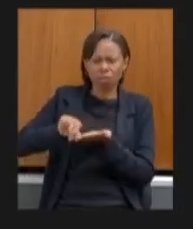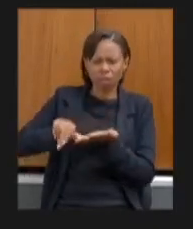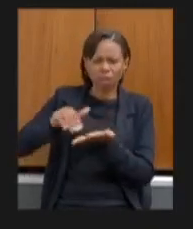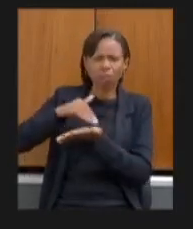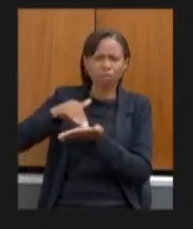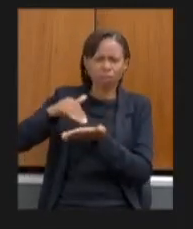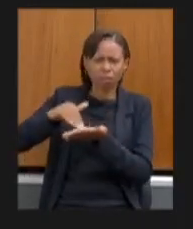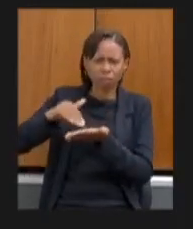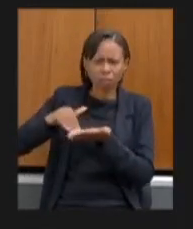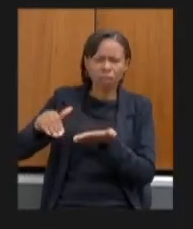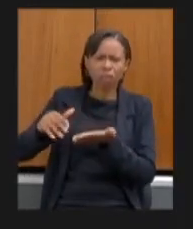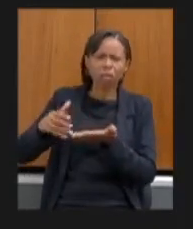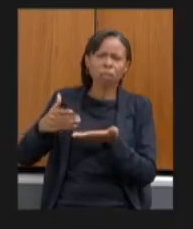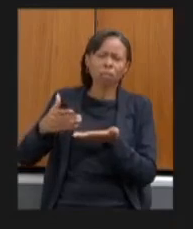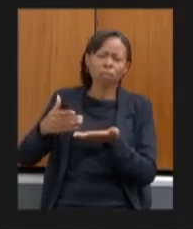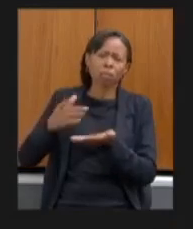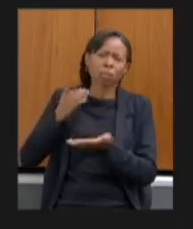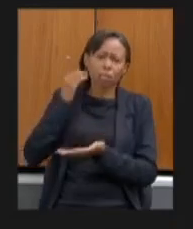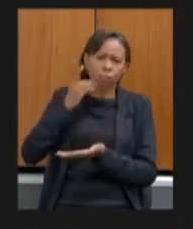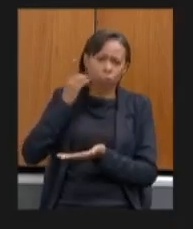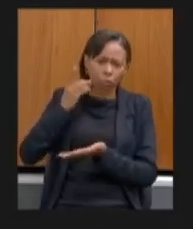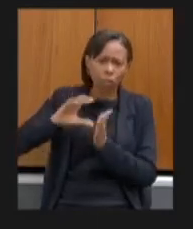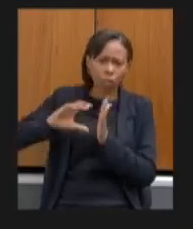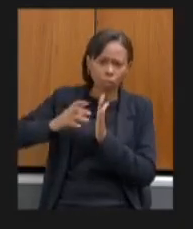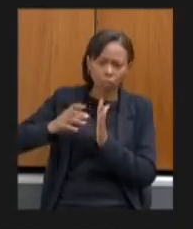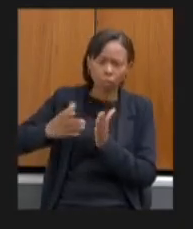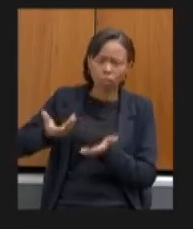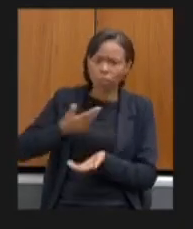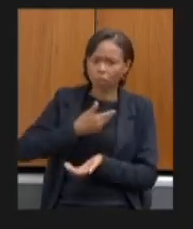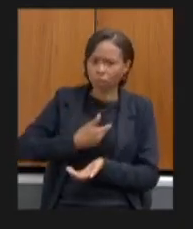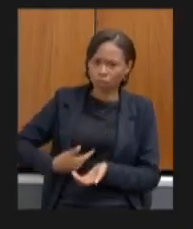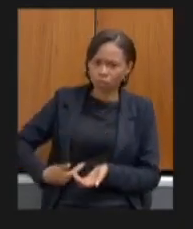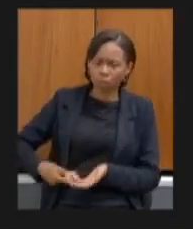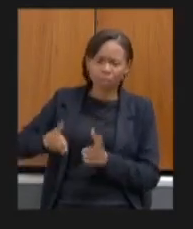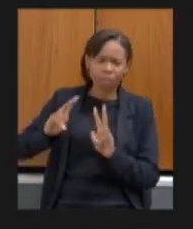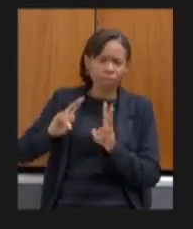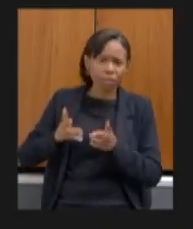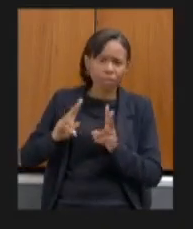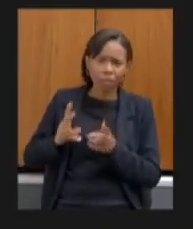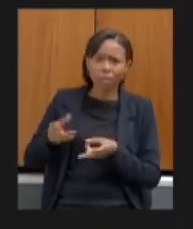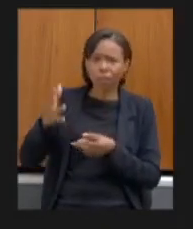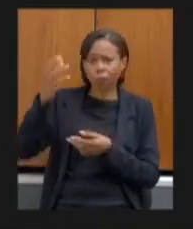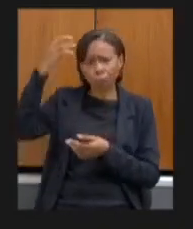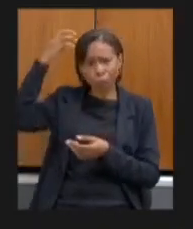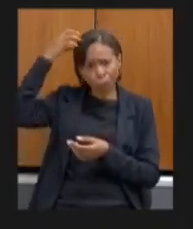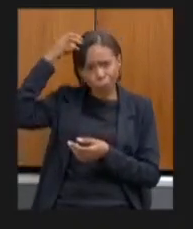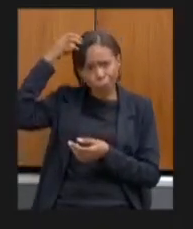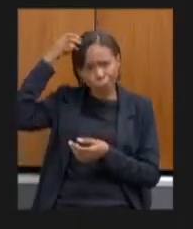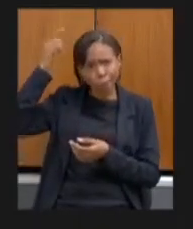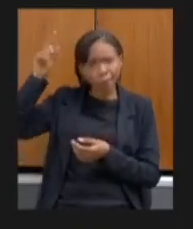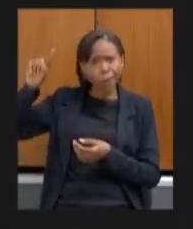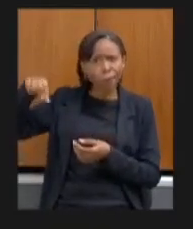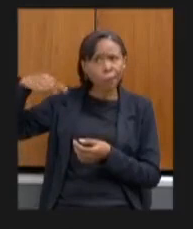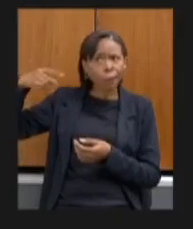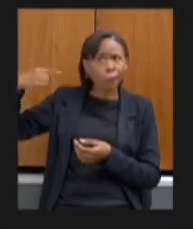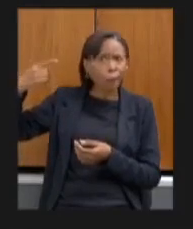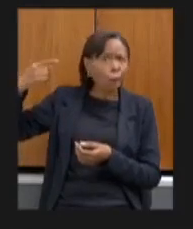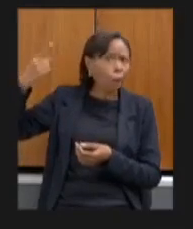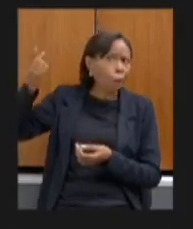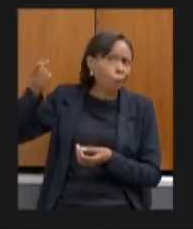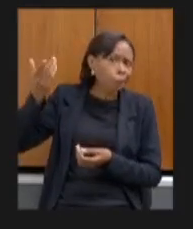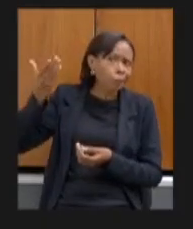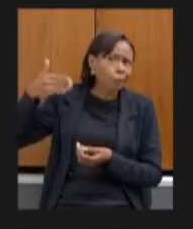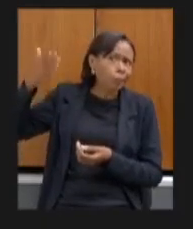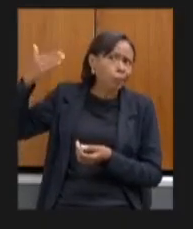deputados da base do governo vêm a todo momento questionando a situação do Estado sempre colocando a culpa em governos passados, ora se